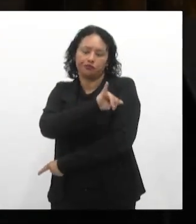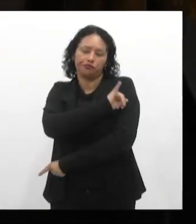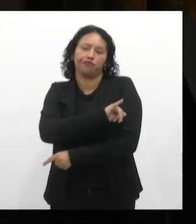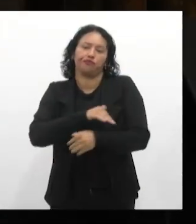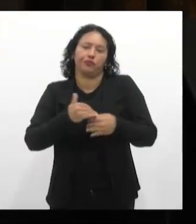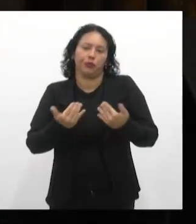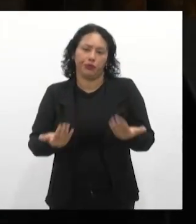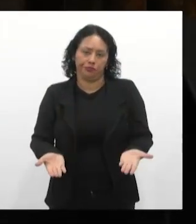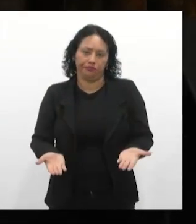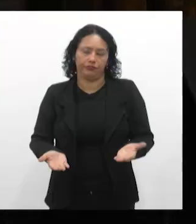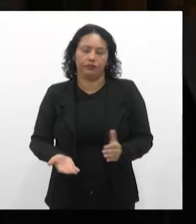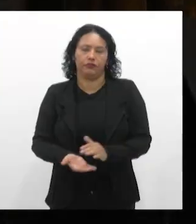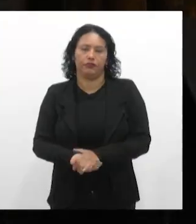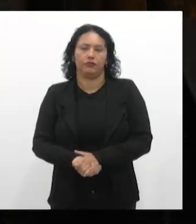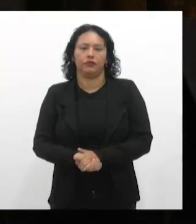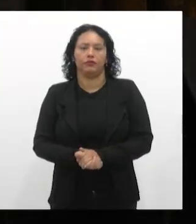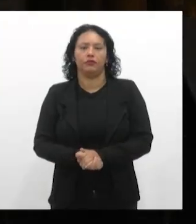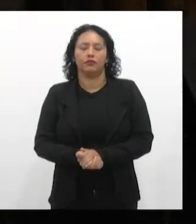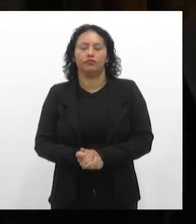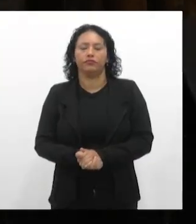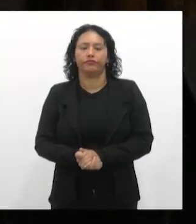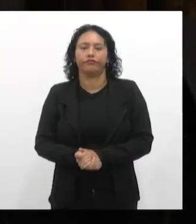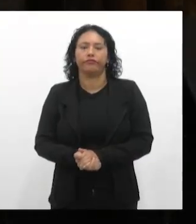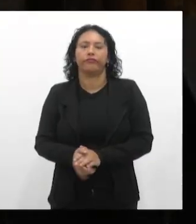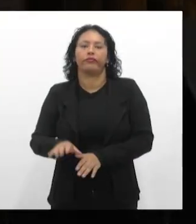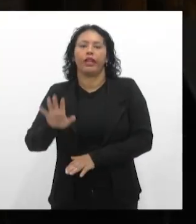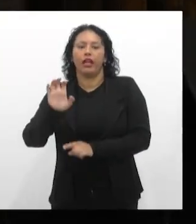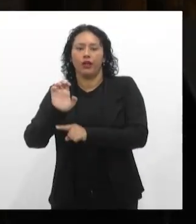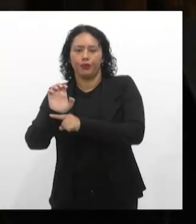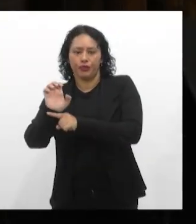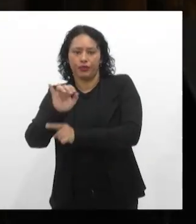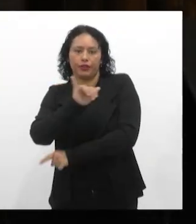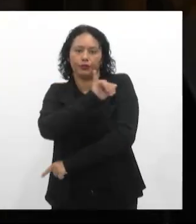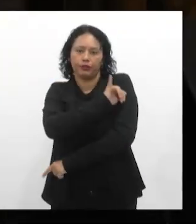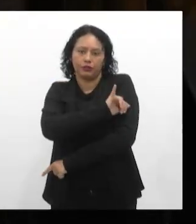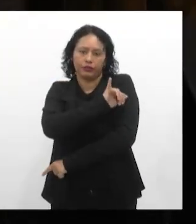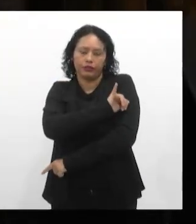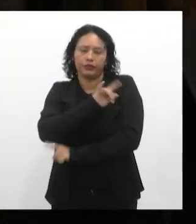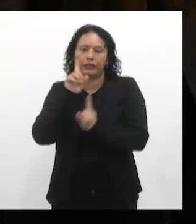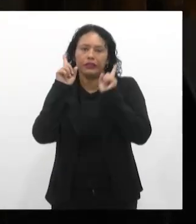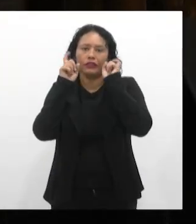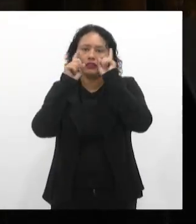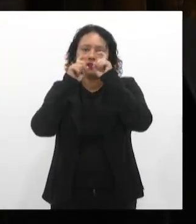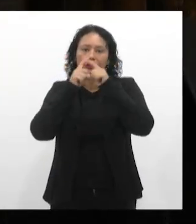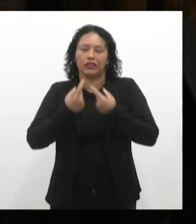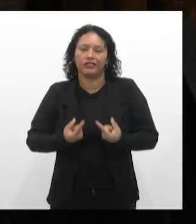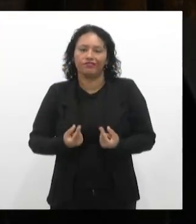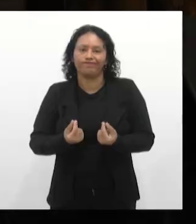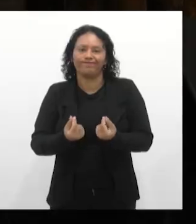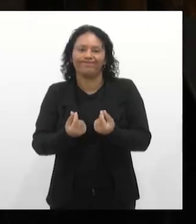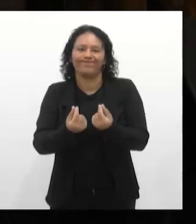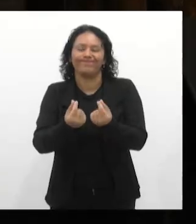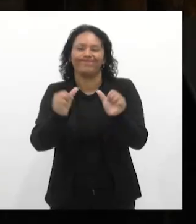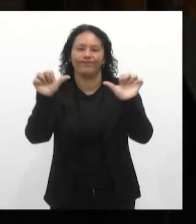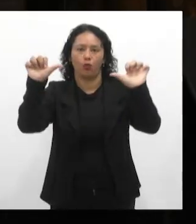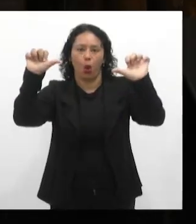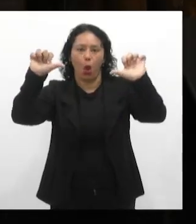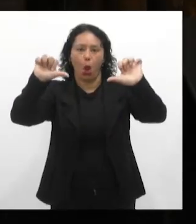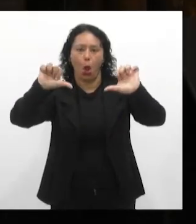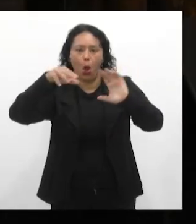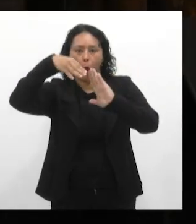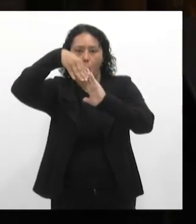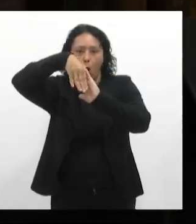Rio está na situação de grande dificuldade financeira. É claro